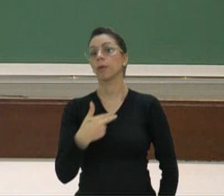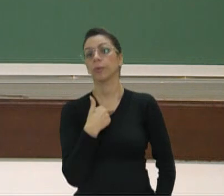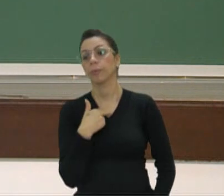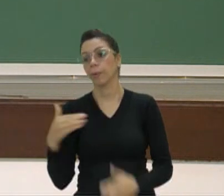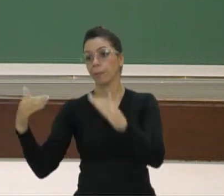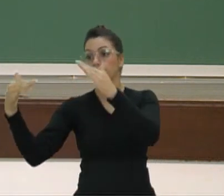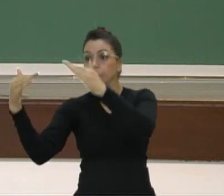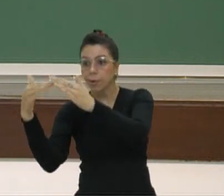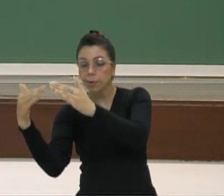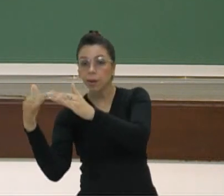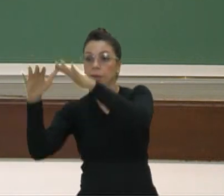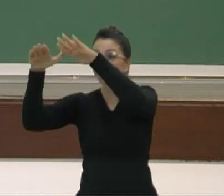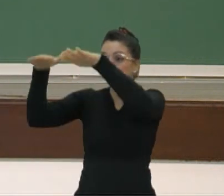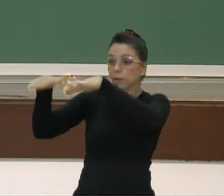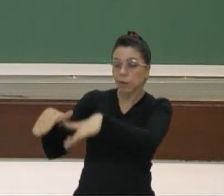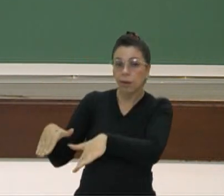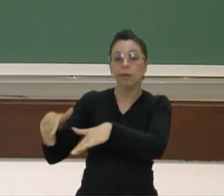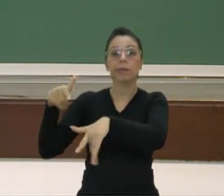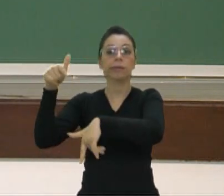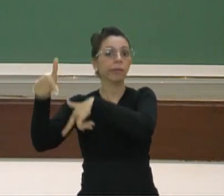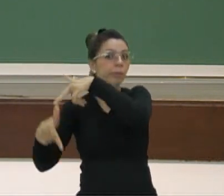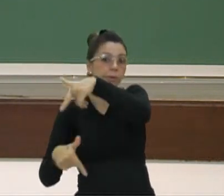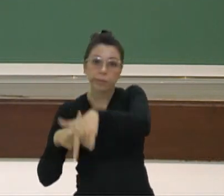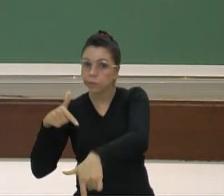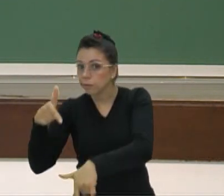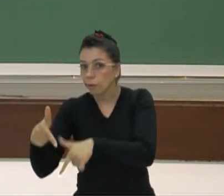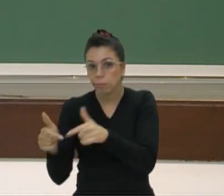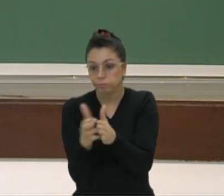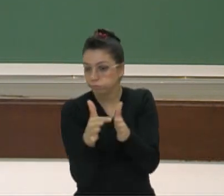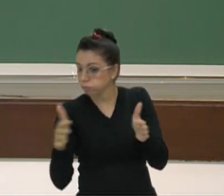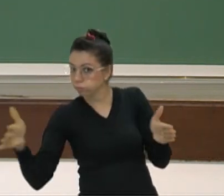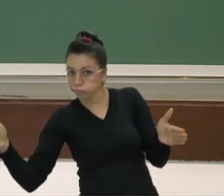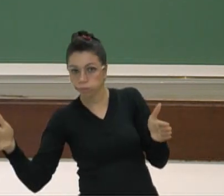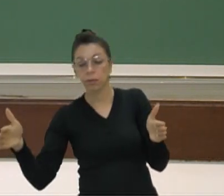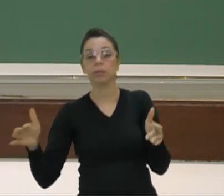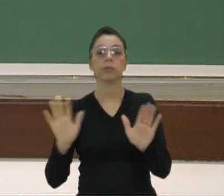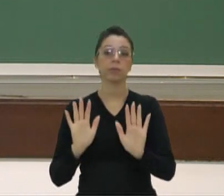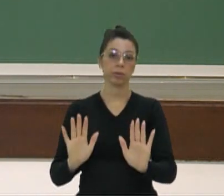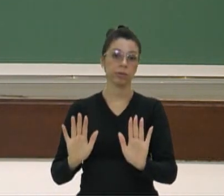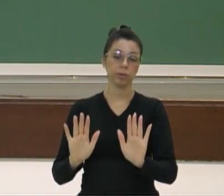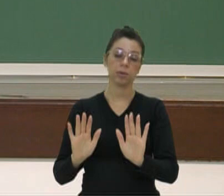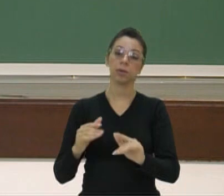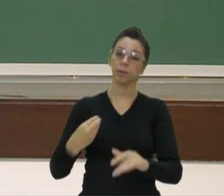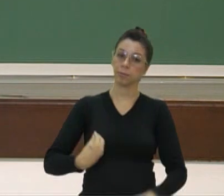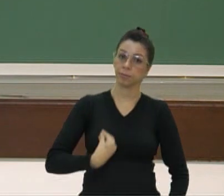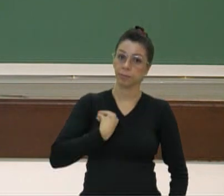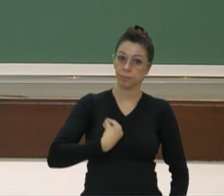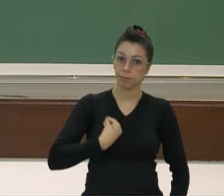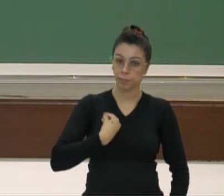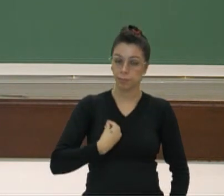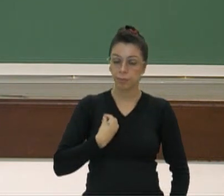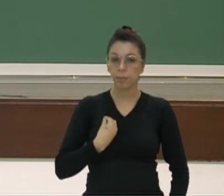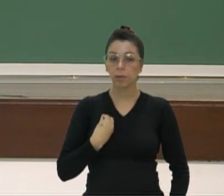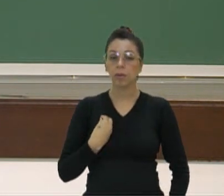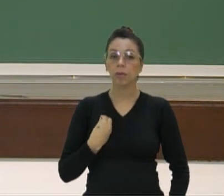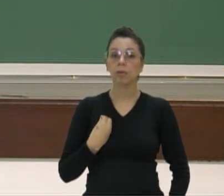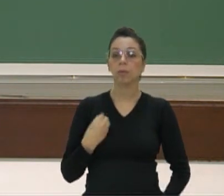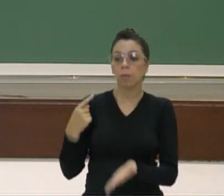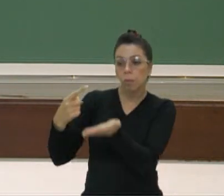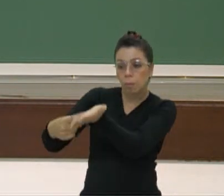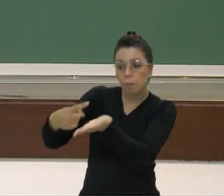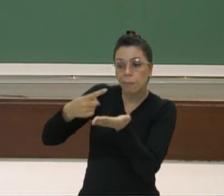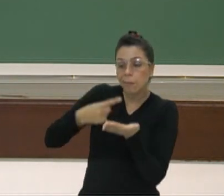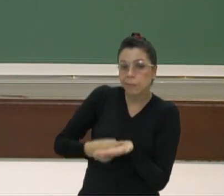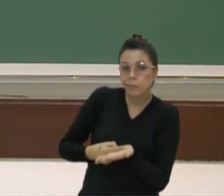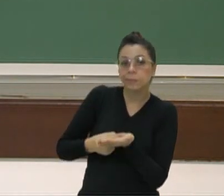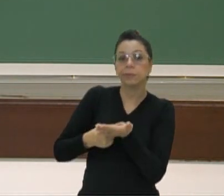morar, nem ficar trabalhando por um período longo, a não ser que exista uma parceria ou